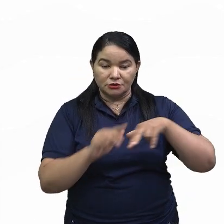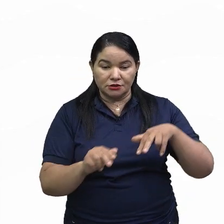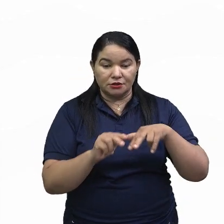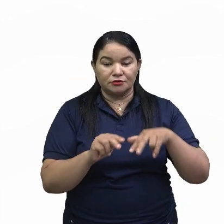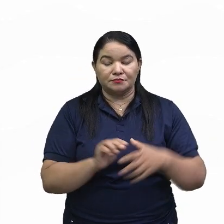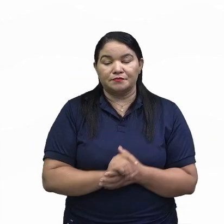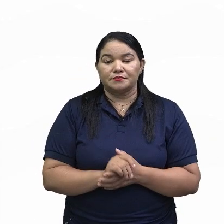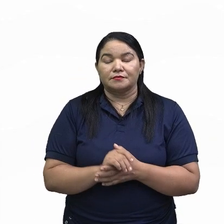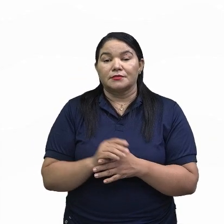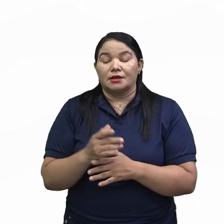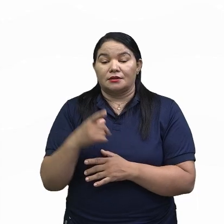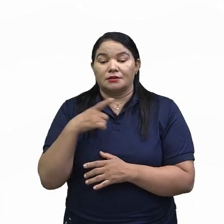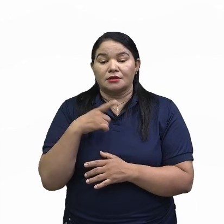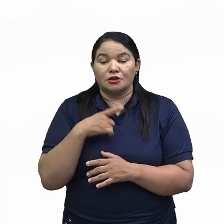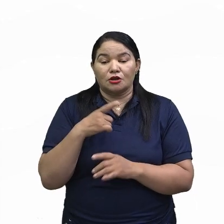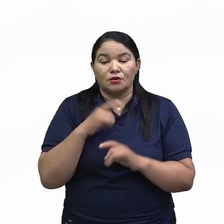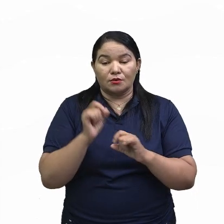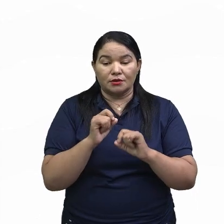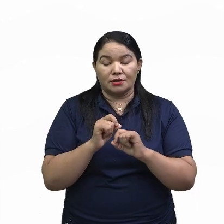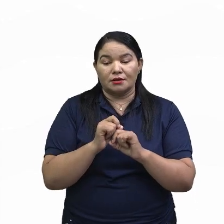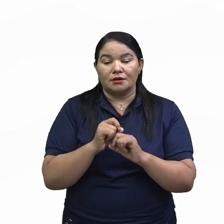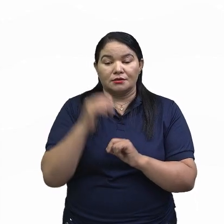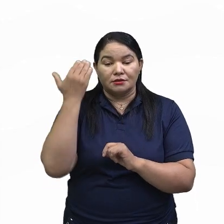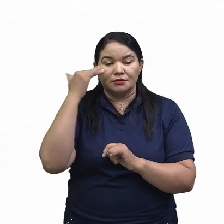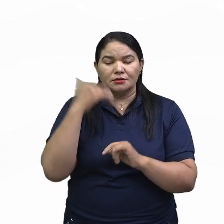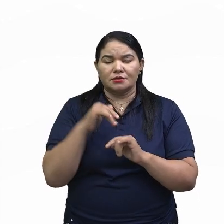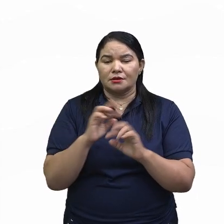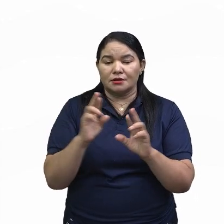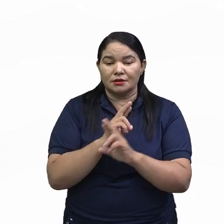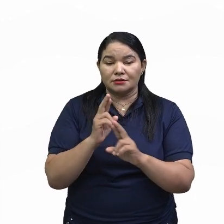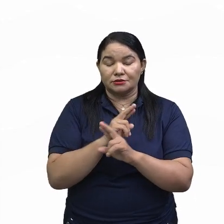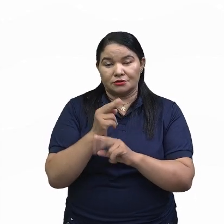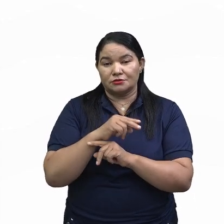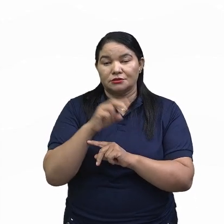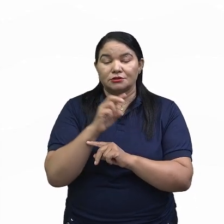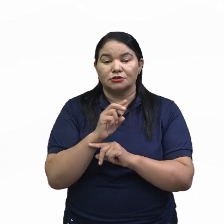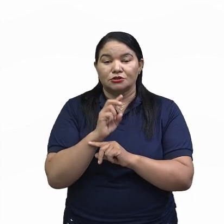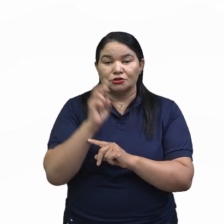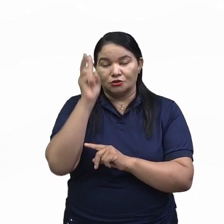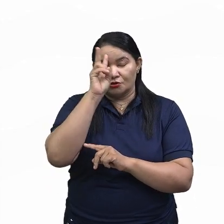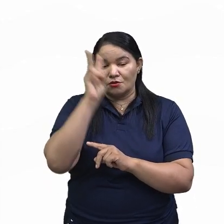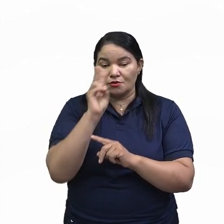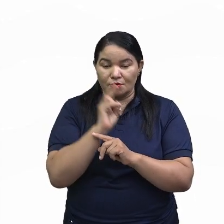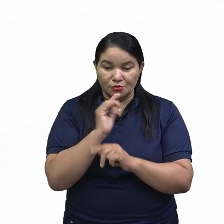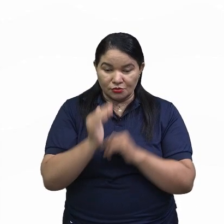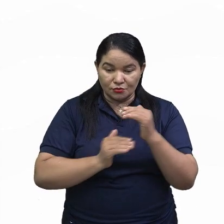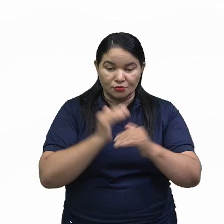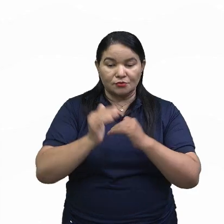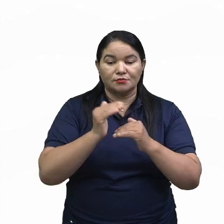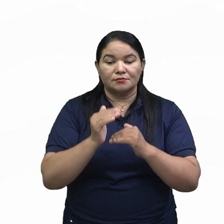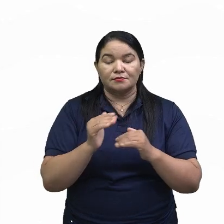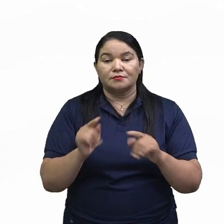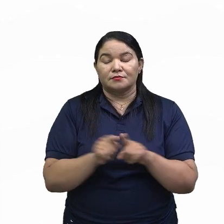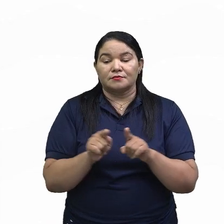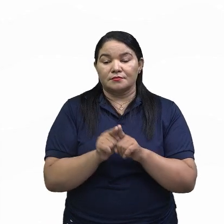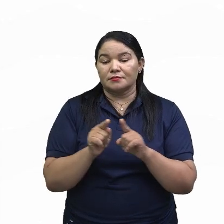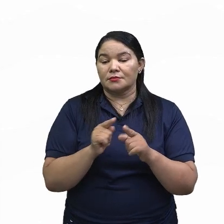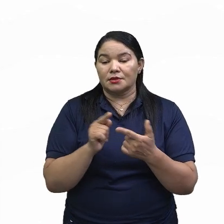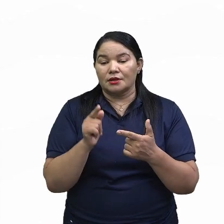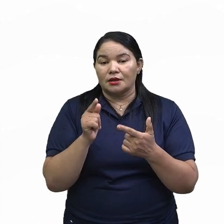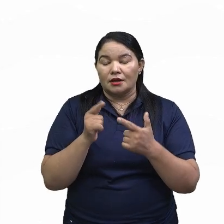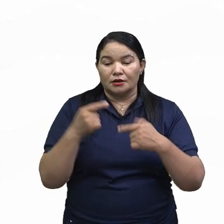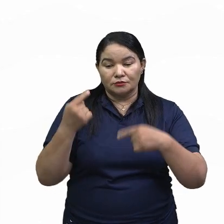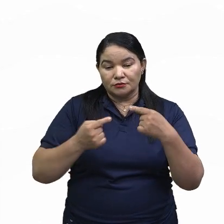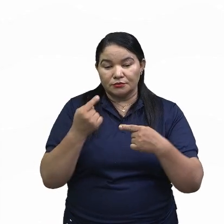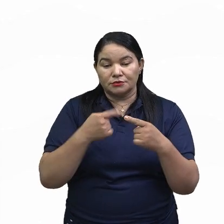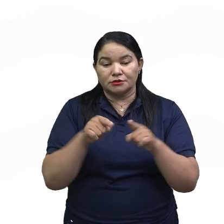gênero, tendo a compreensão que essas relações são historicamente construídas, problematização